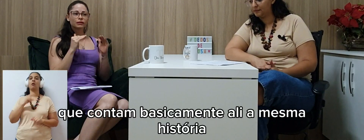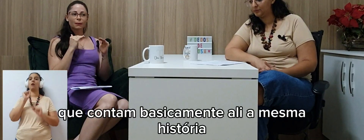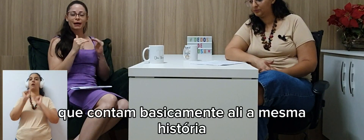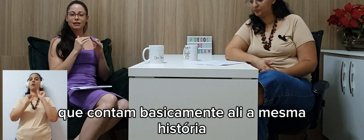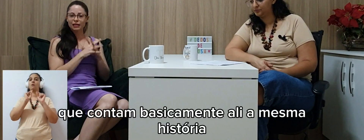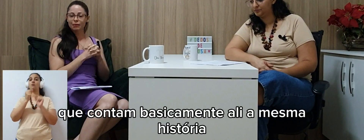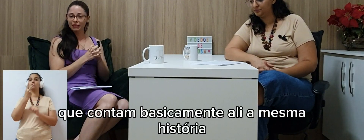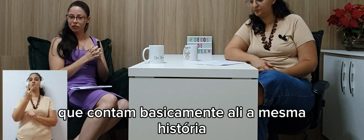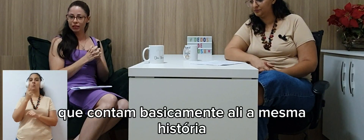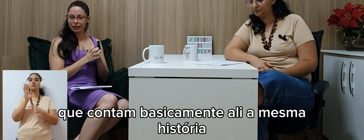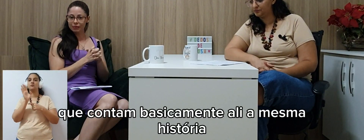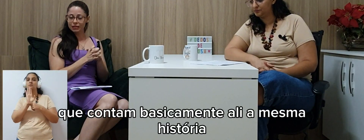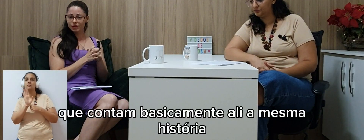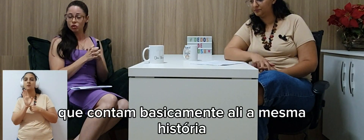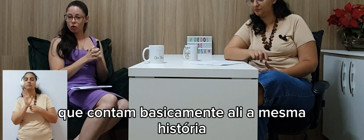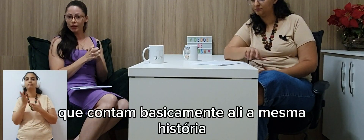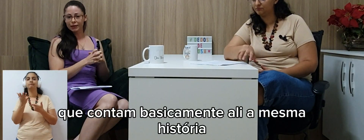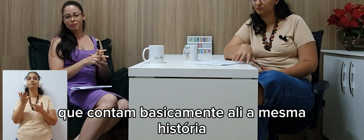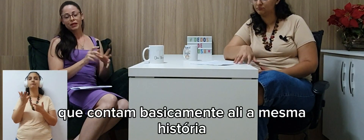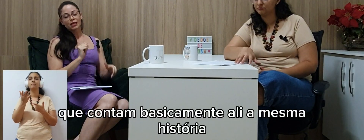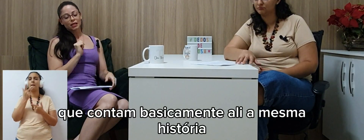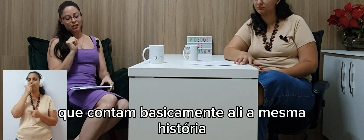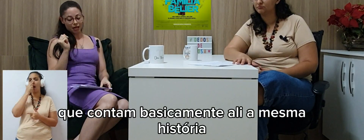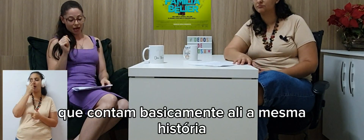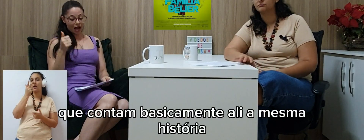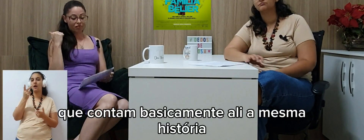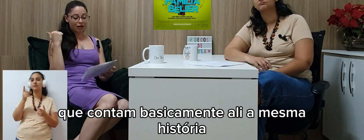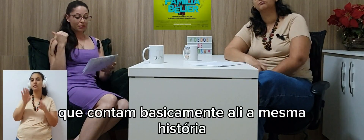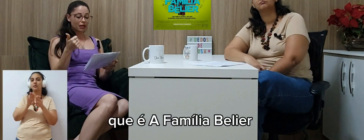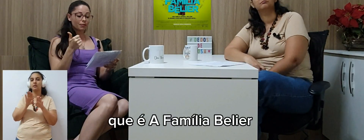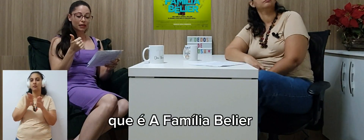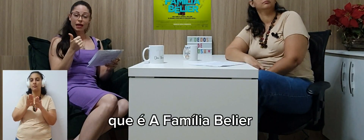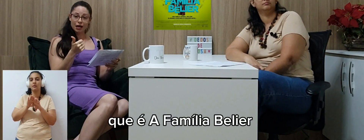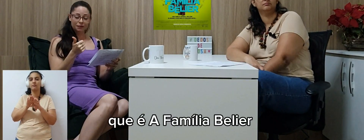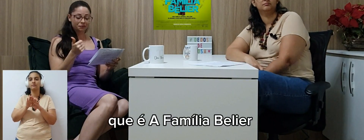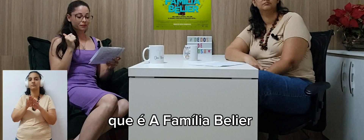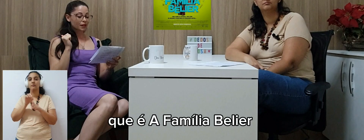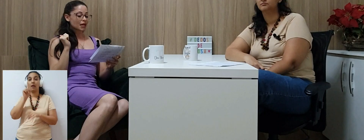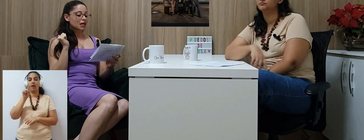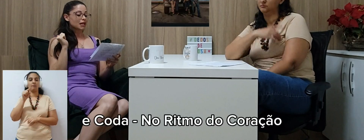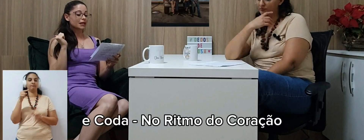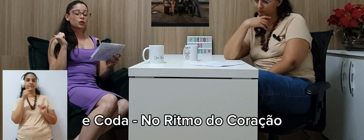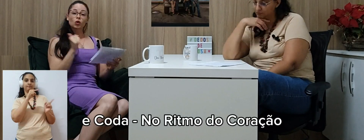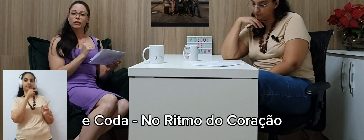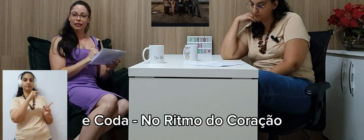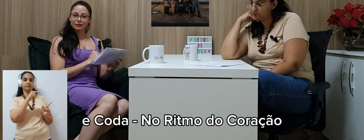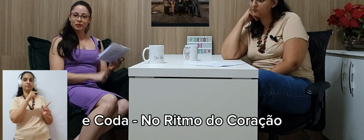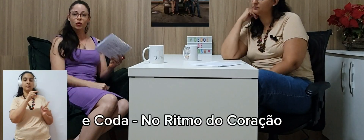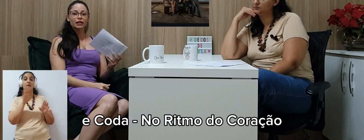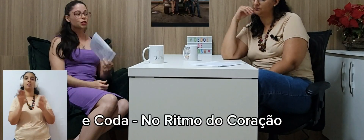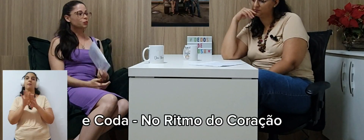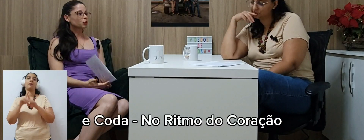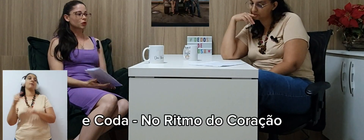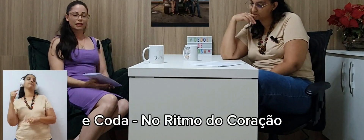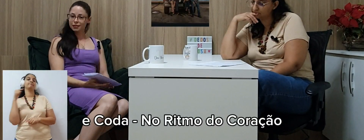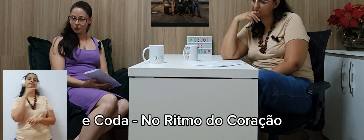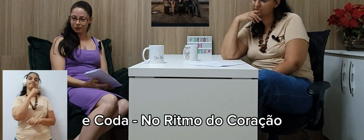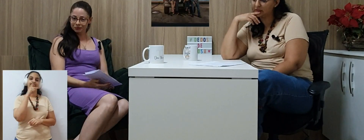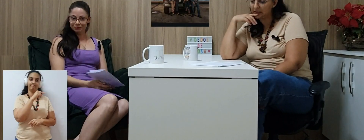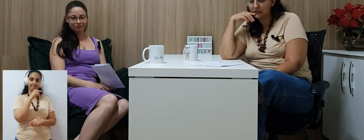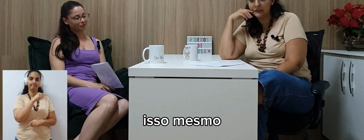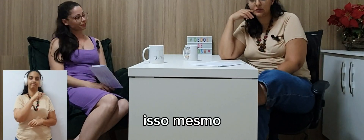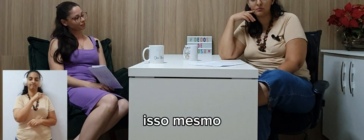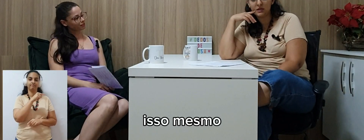que contam basicamente ali a mesma história, que é A Família Bélier e Coda, no Ritmo do